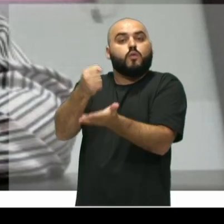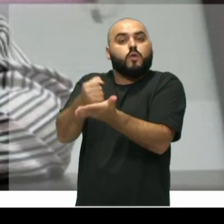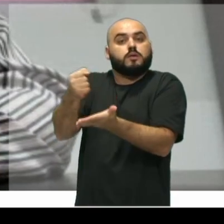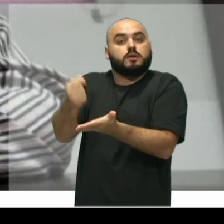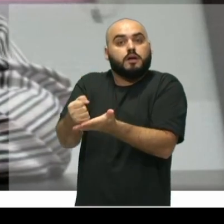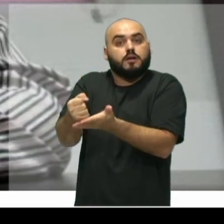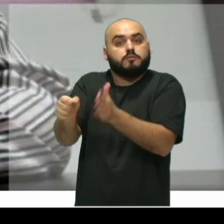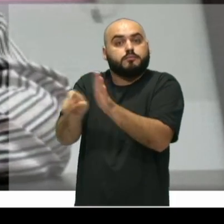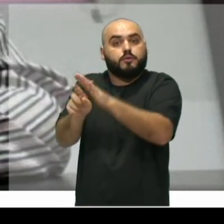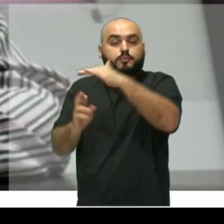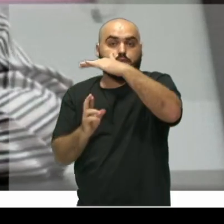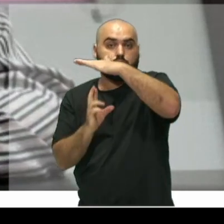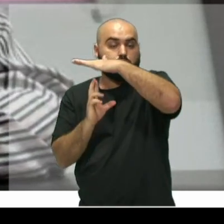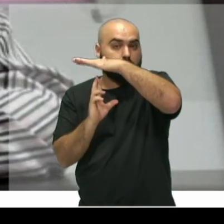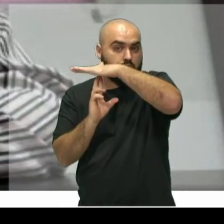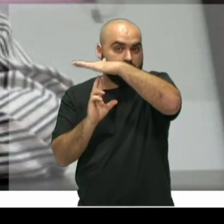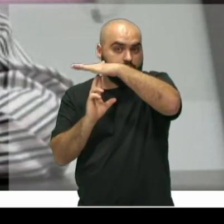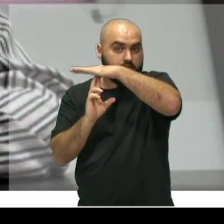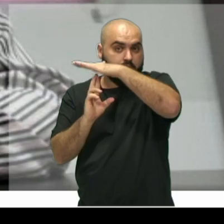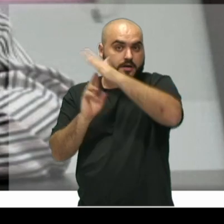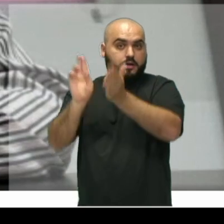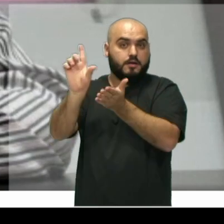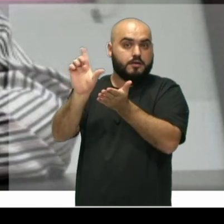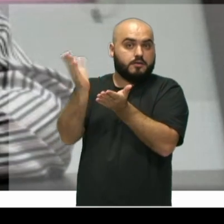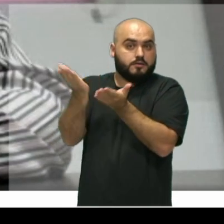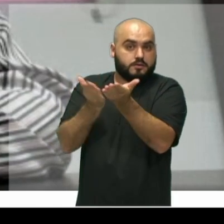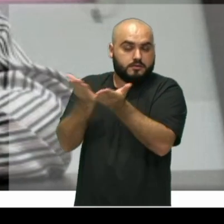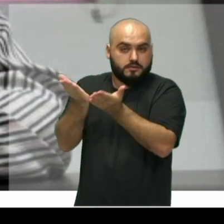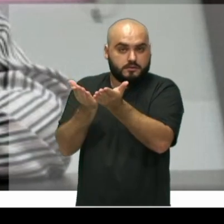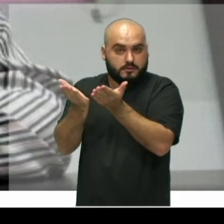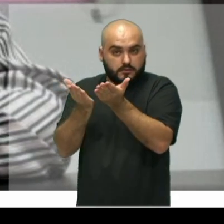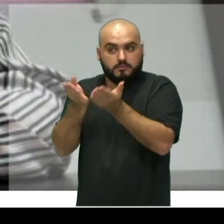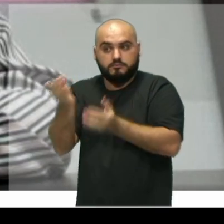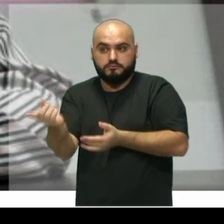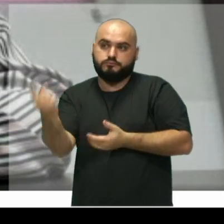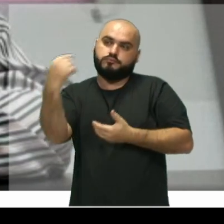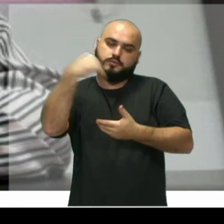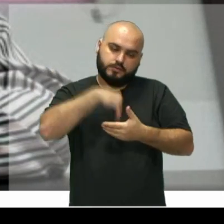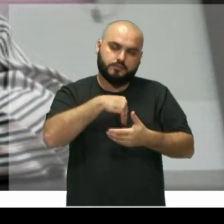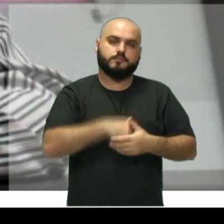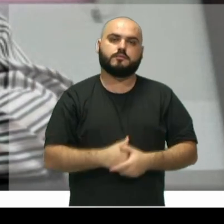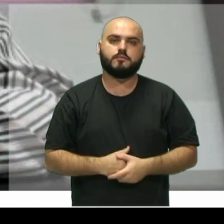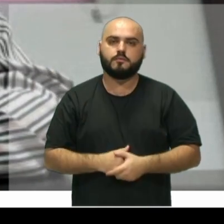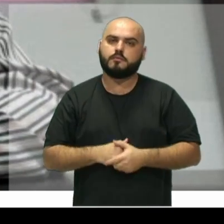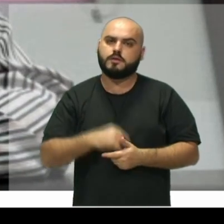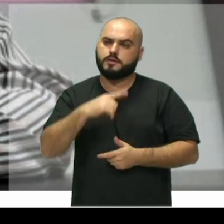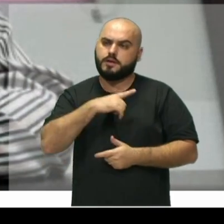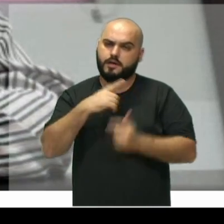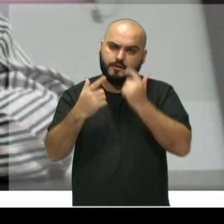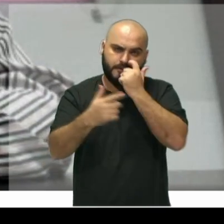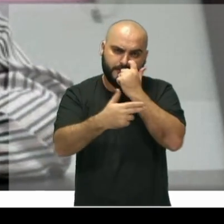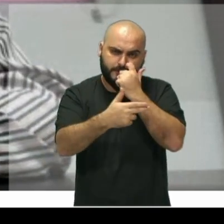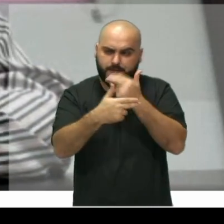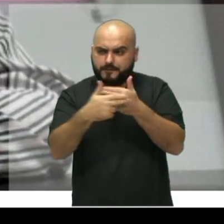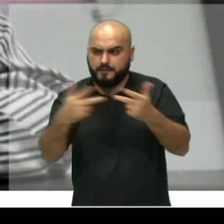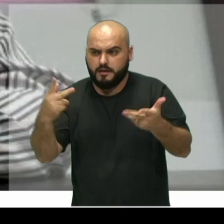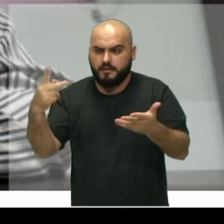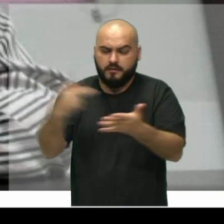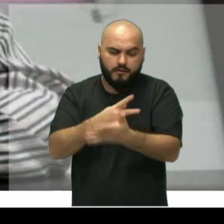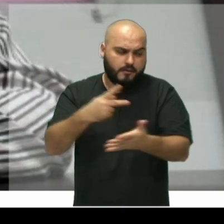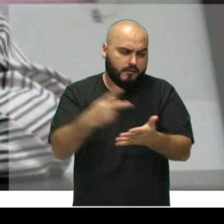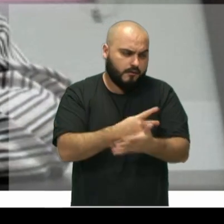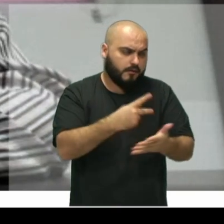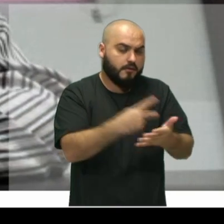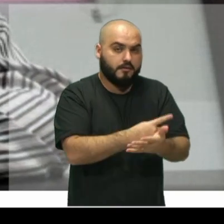né? Era uma concessão a uma iniciativa privada, e nós tivemos ali uma série de irregularidades, mas cito uma, para mim, muito